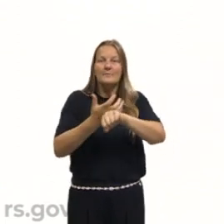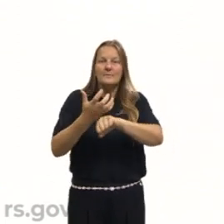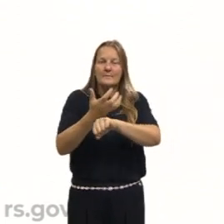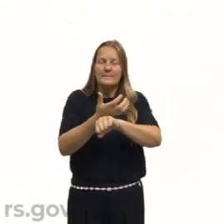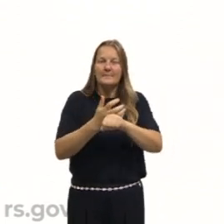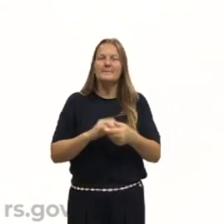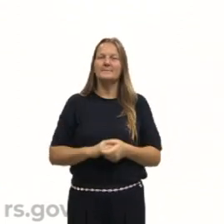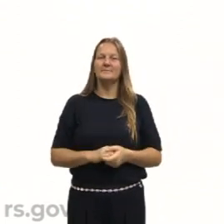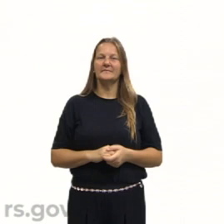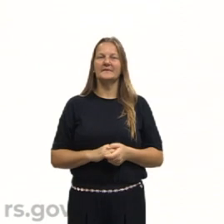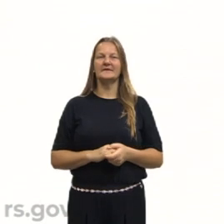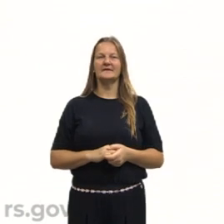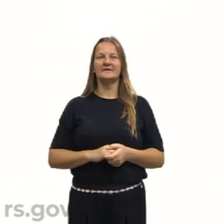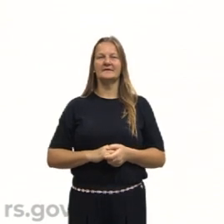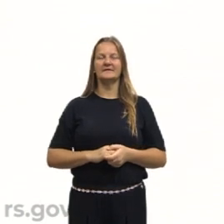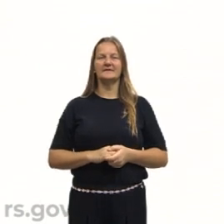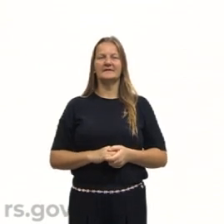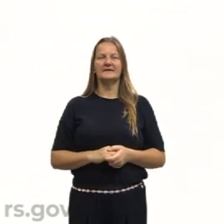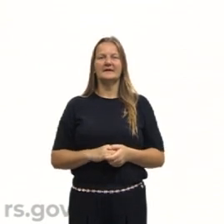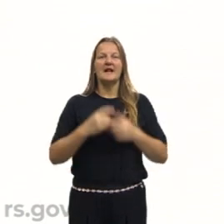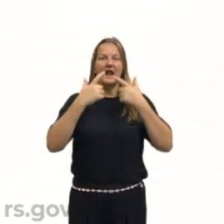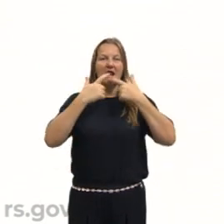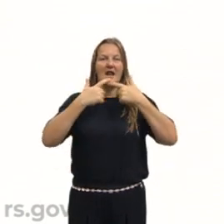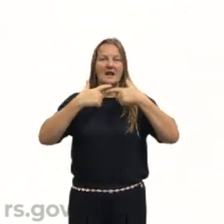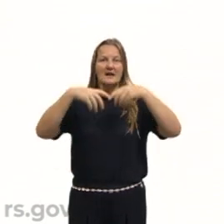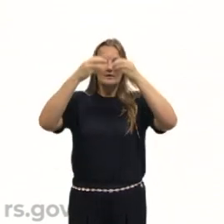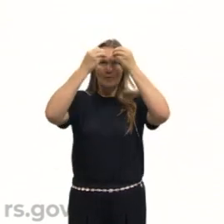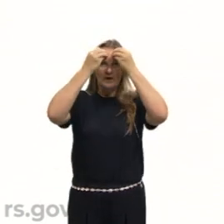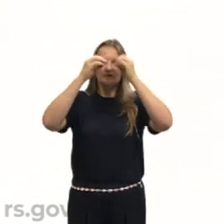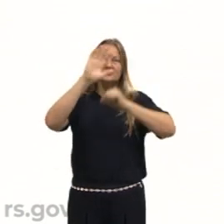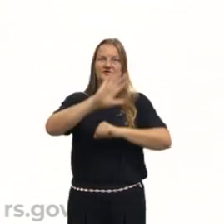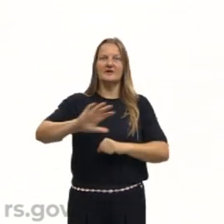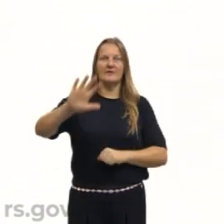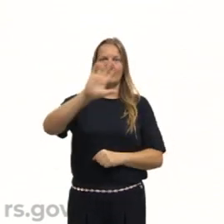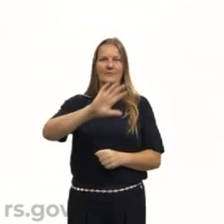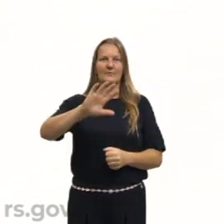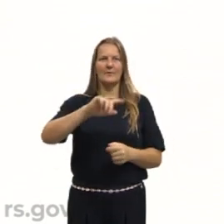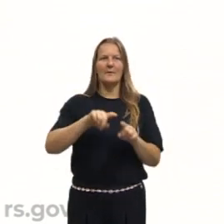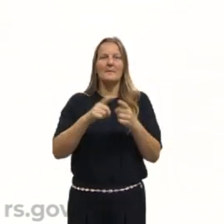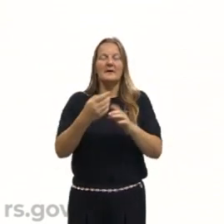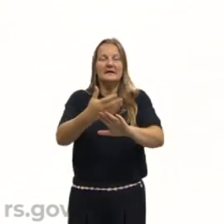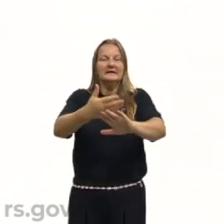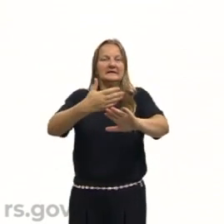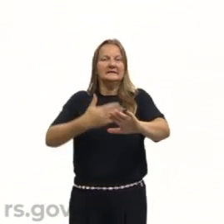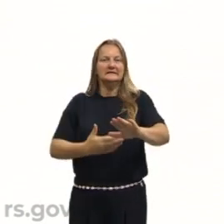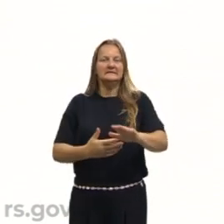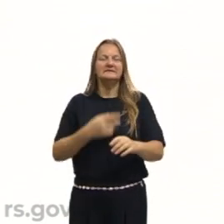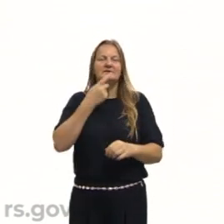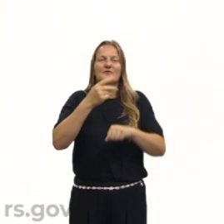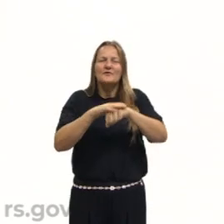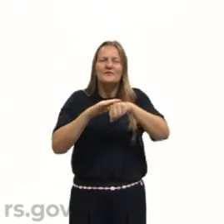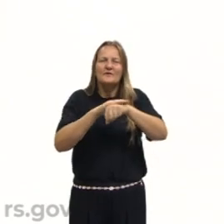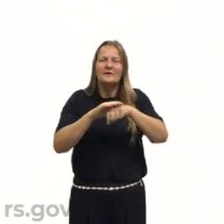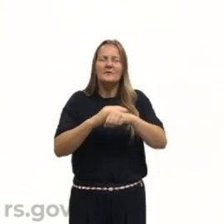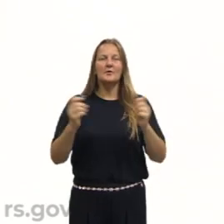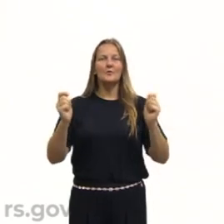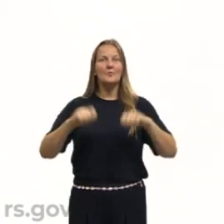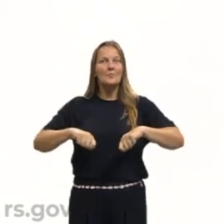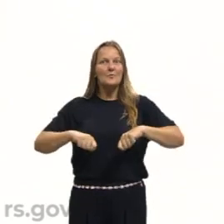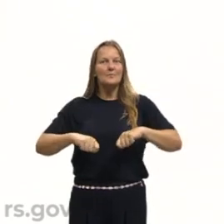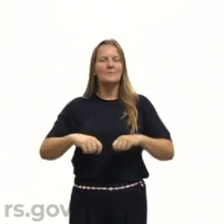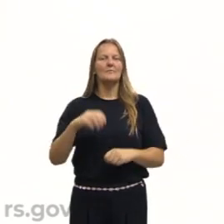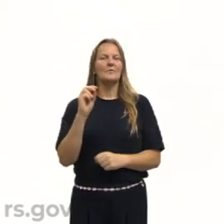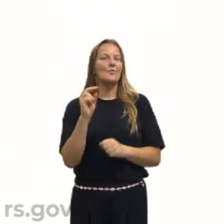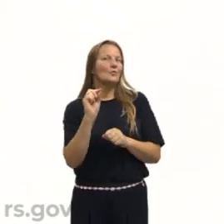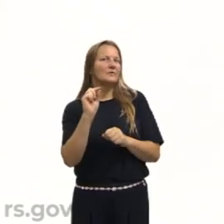né Luana das da área de linguagens Tá mas antes disso a gente vai falar um pouquinho sobre as competências você